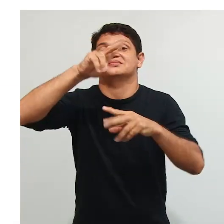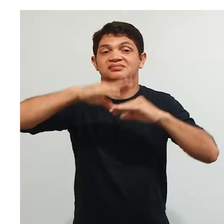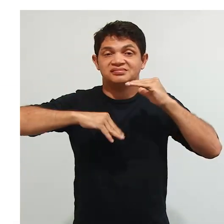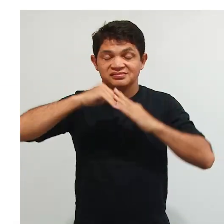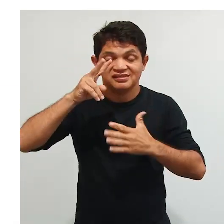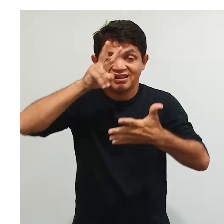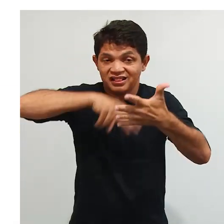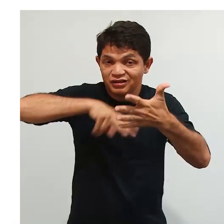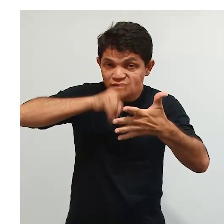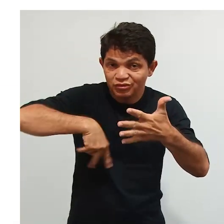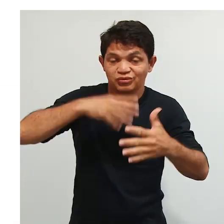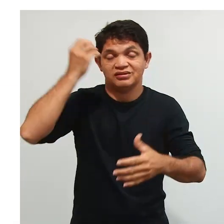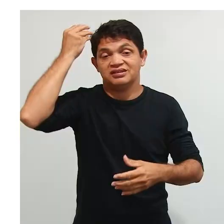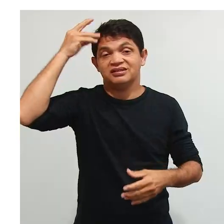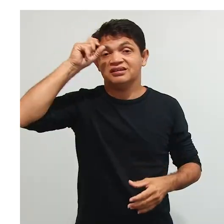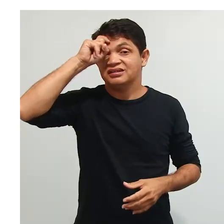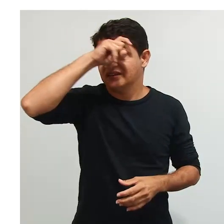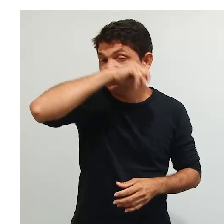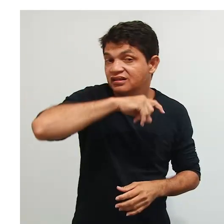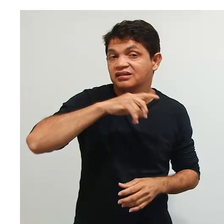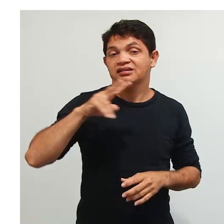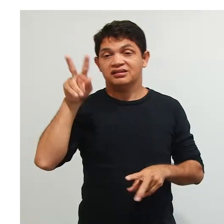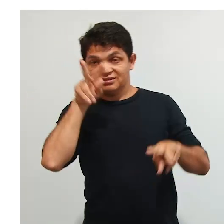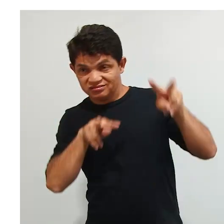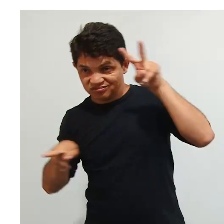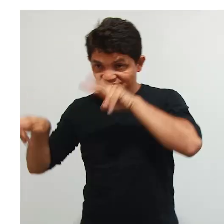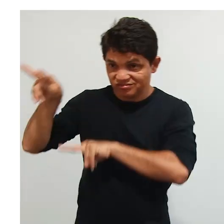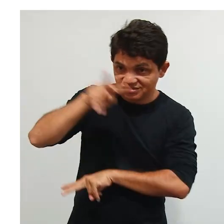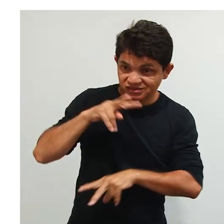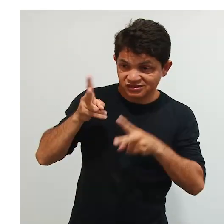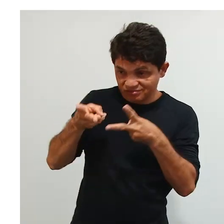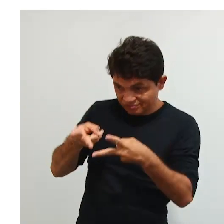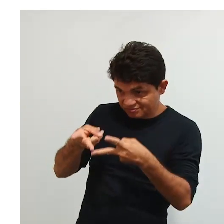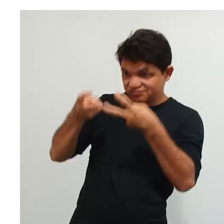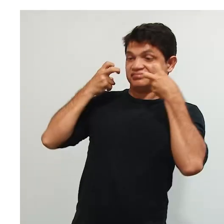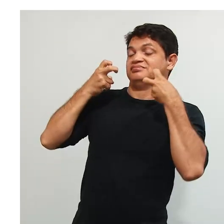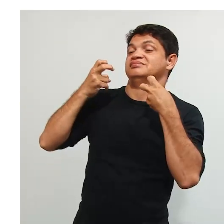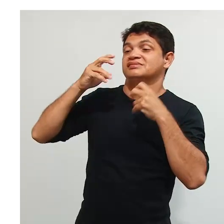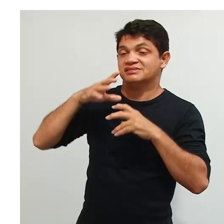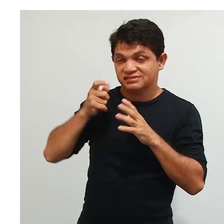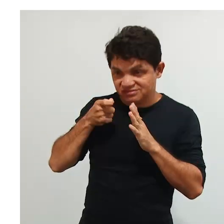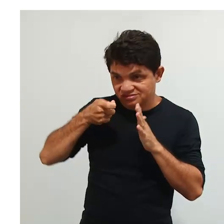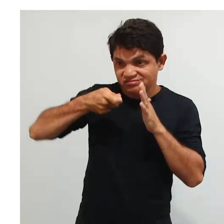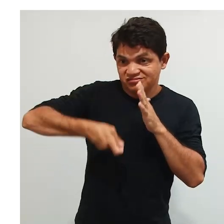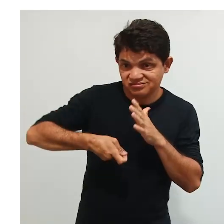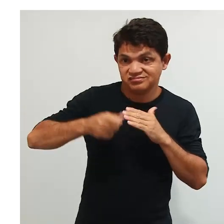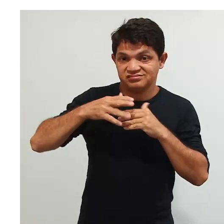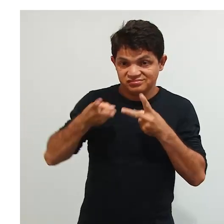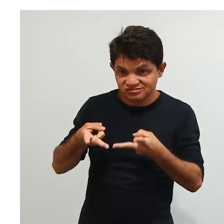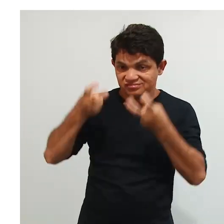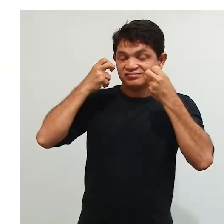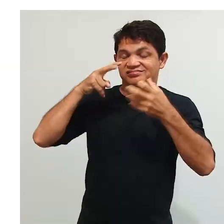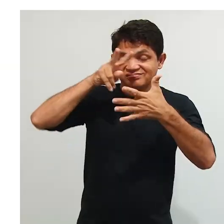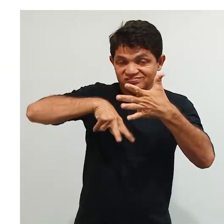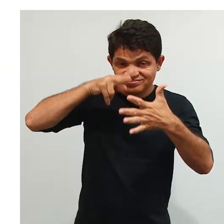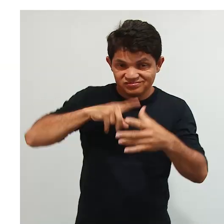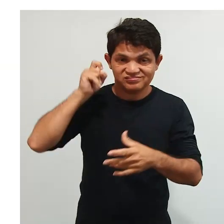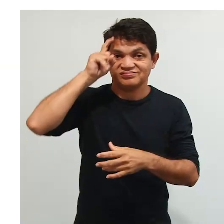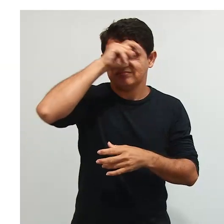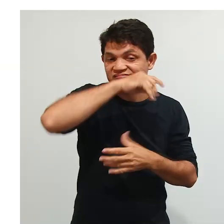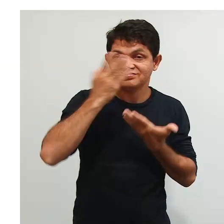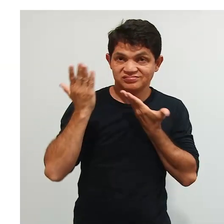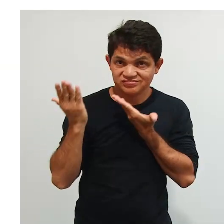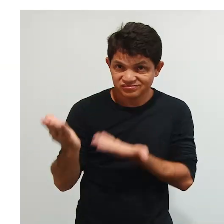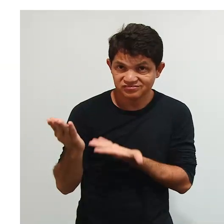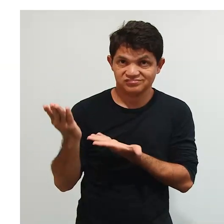está relacionado à leitura, sendo observadas dificuldades acentuadas na precisão dessa leitura, né?